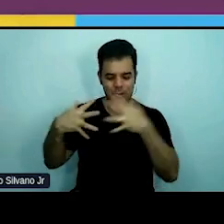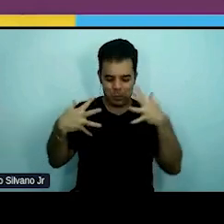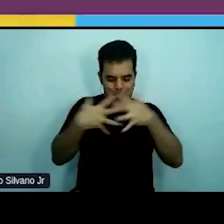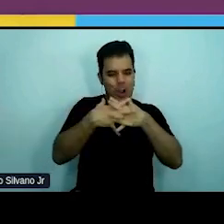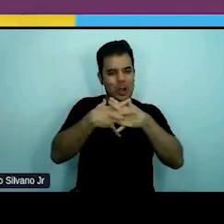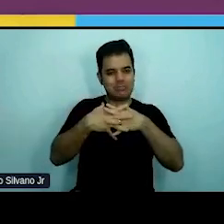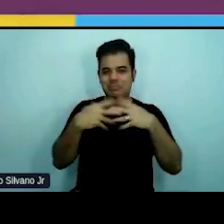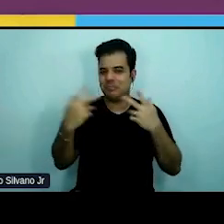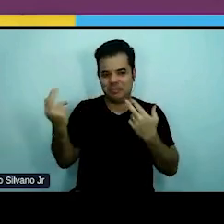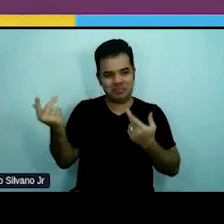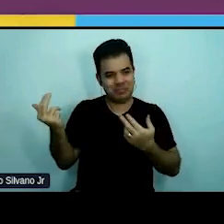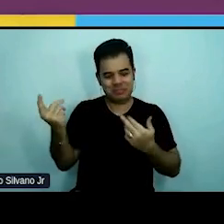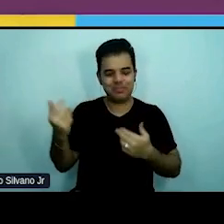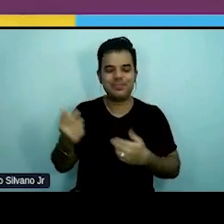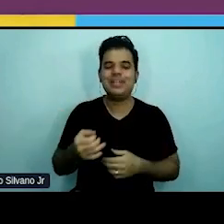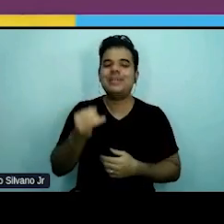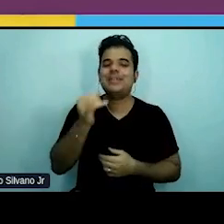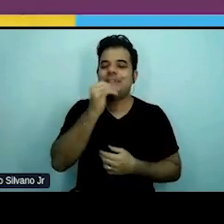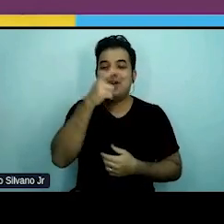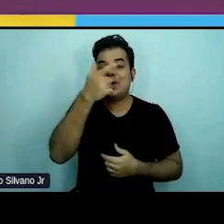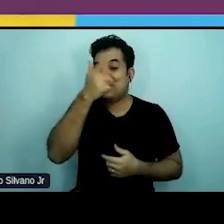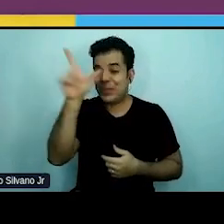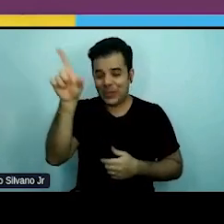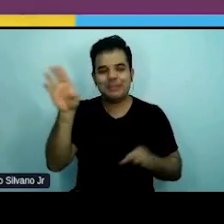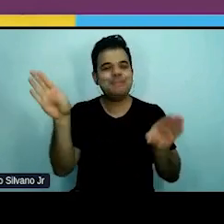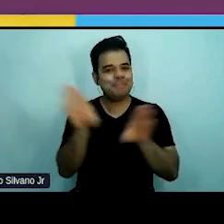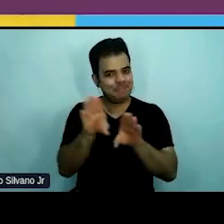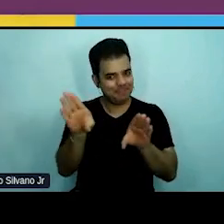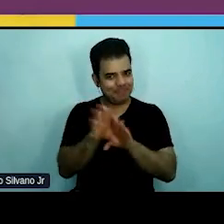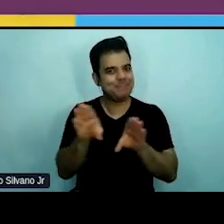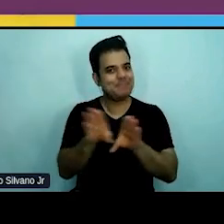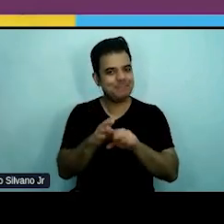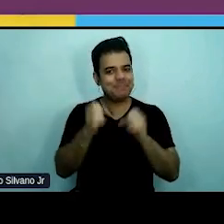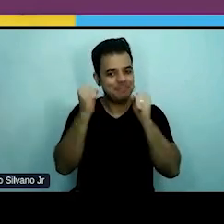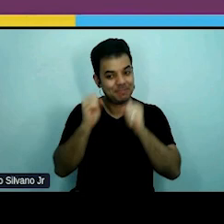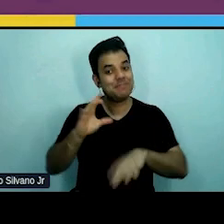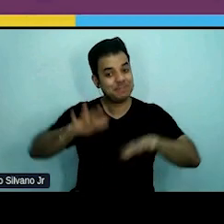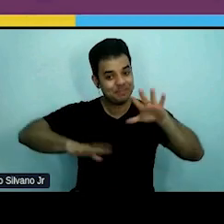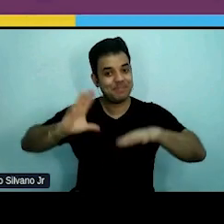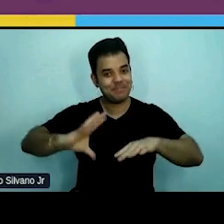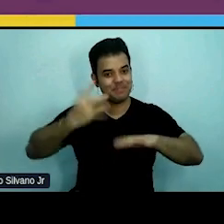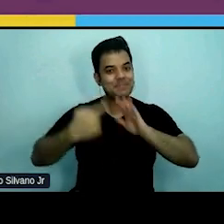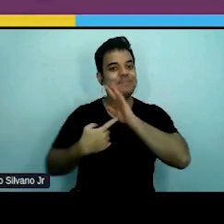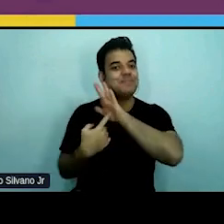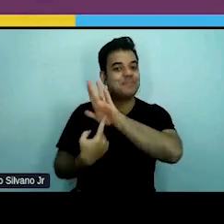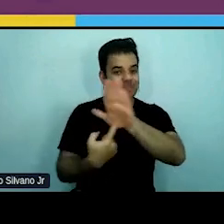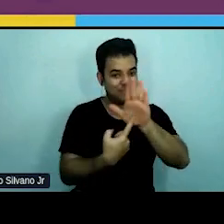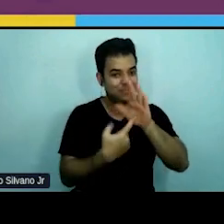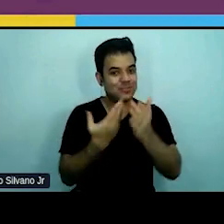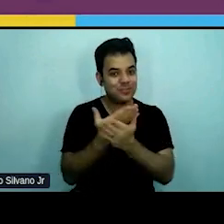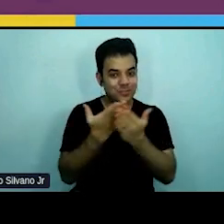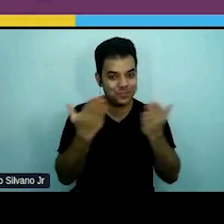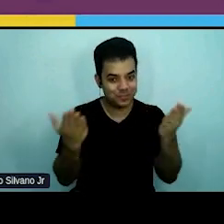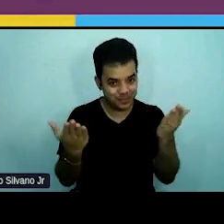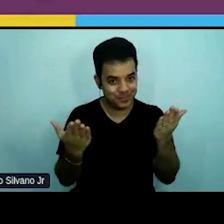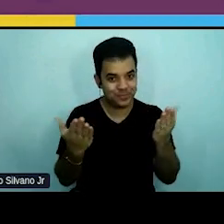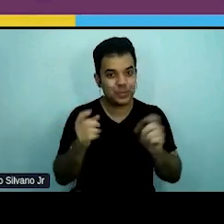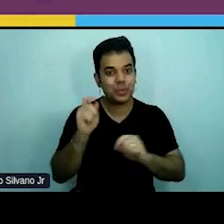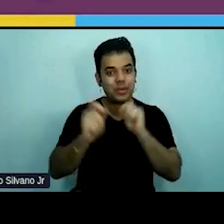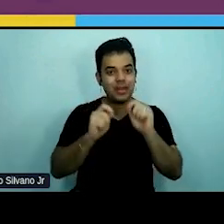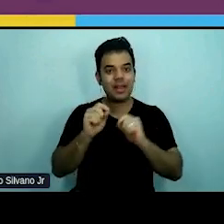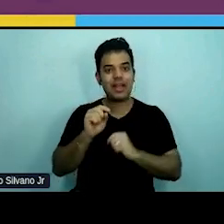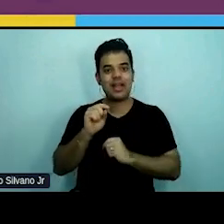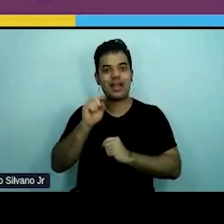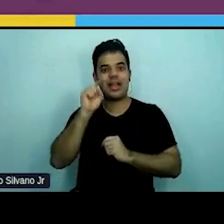Outros exemplos aí de ambiguidade, tá? Que eu trouxe aí para demonstrar para vocês. A manga